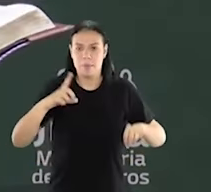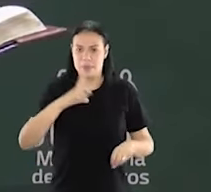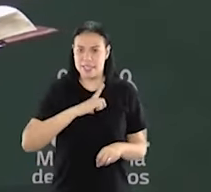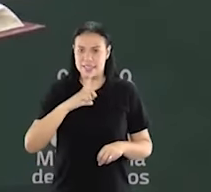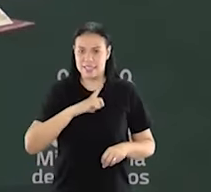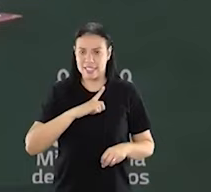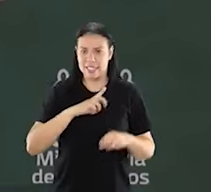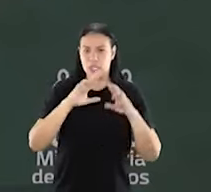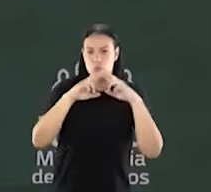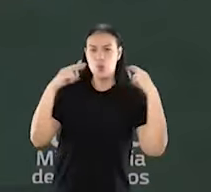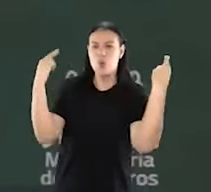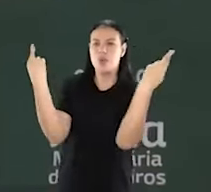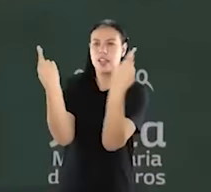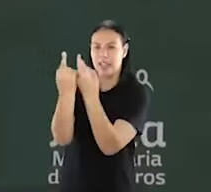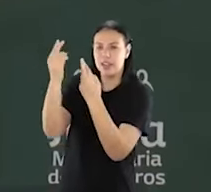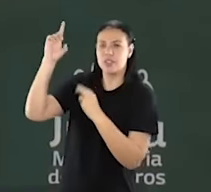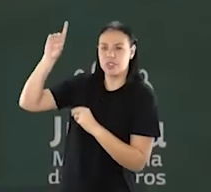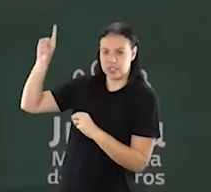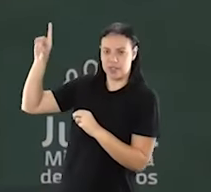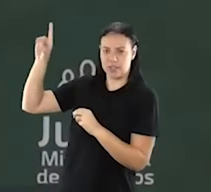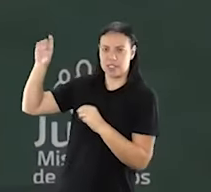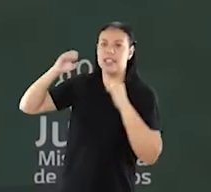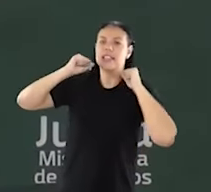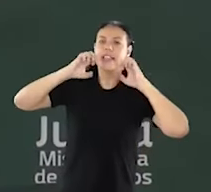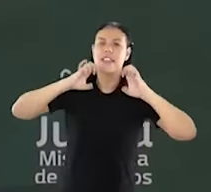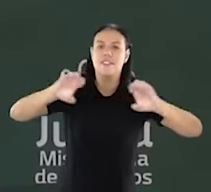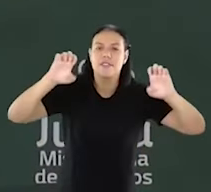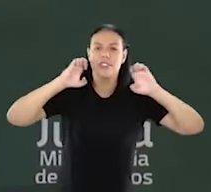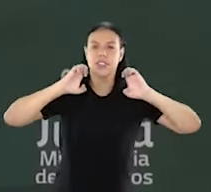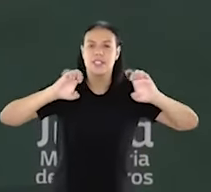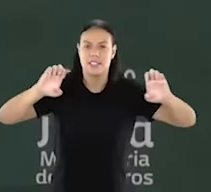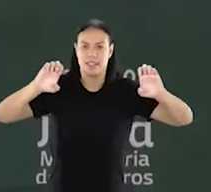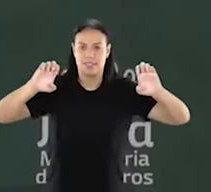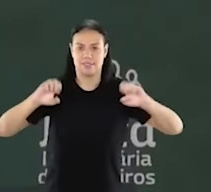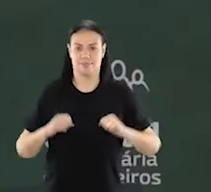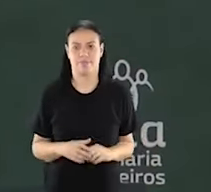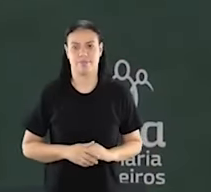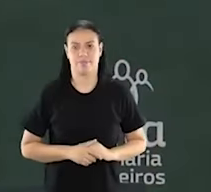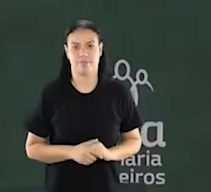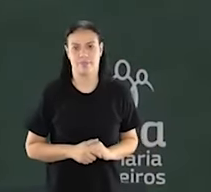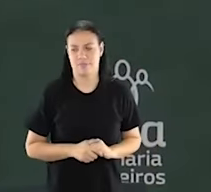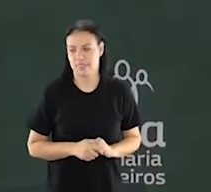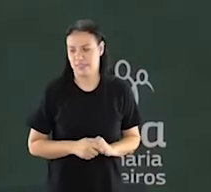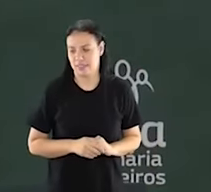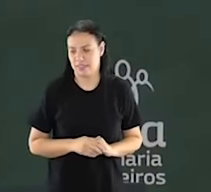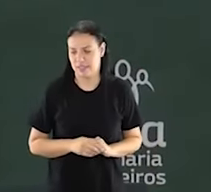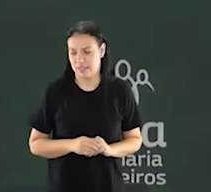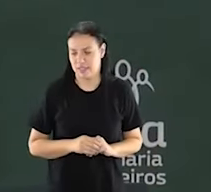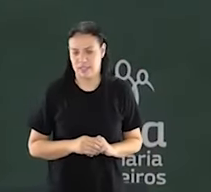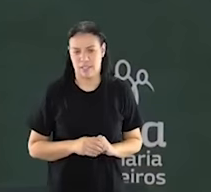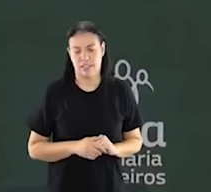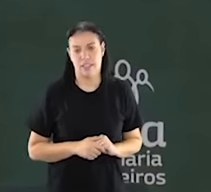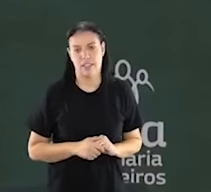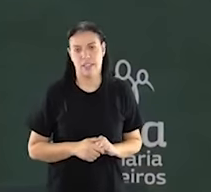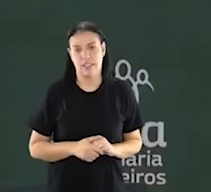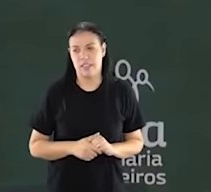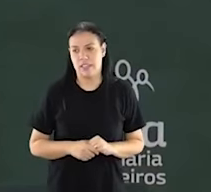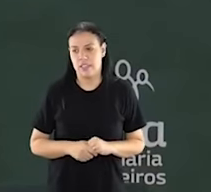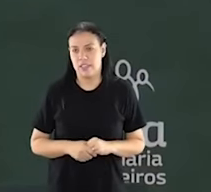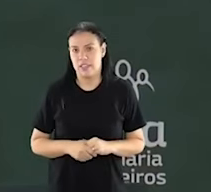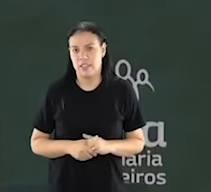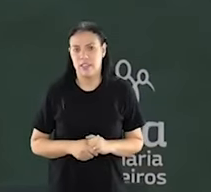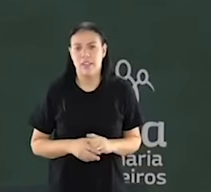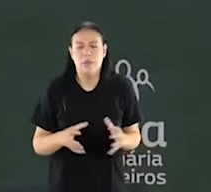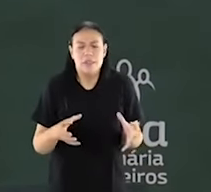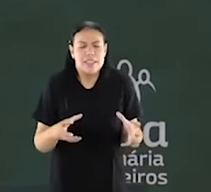certa de consequências eternas. Mas, meus amados, eu gostaria de olhar com você